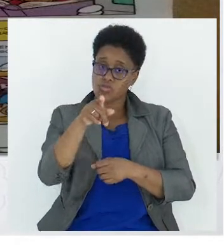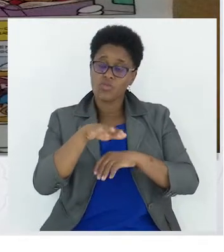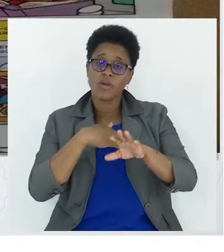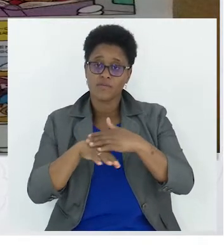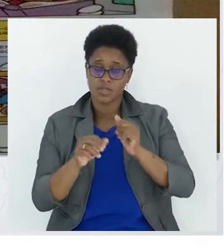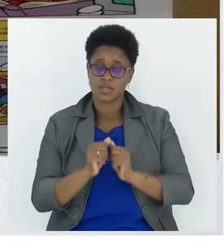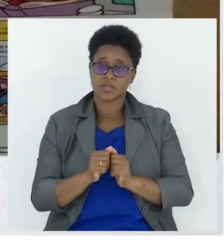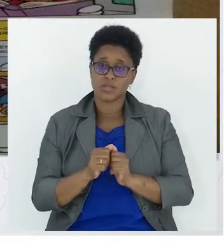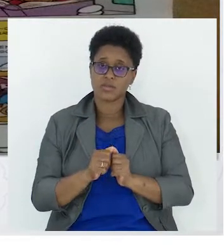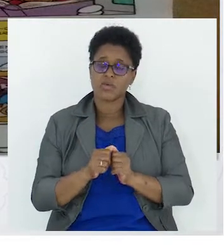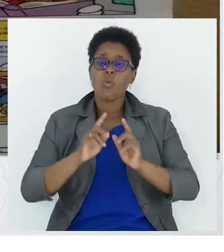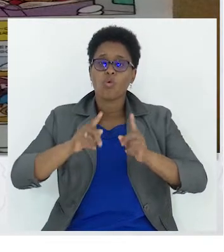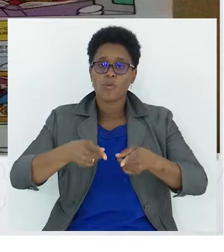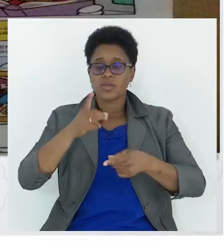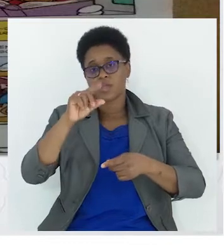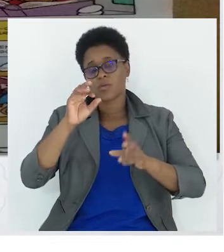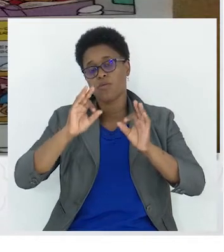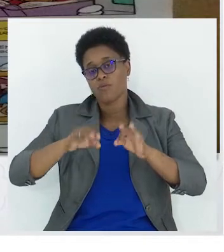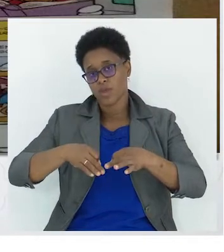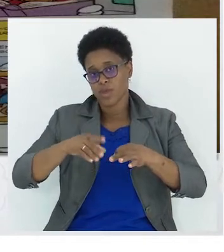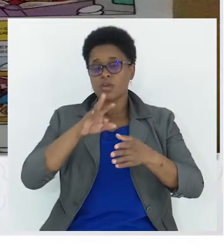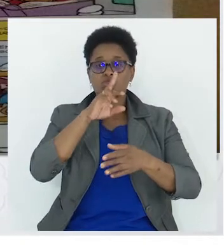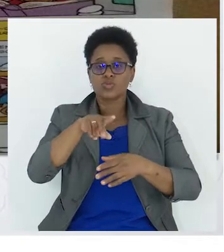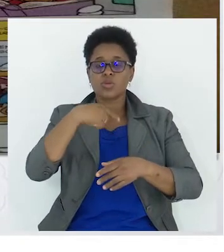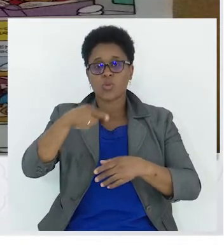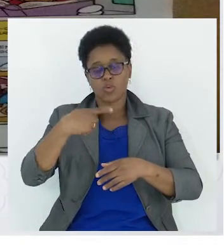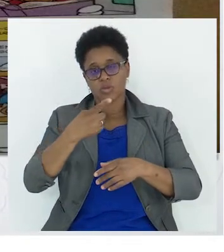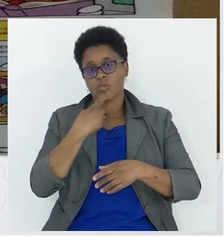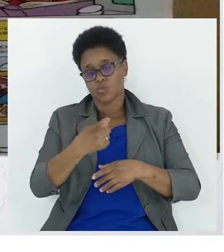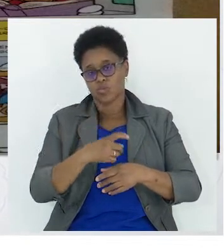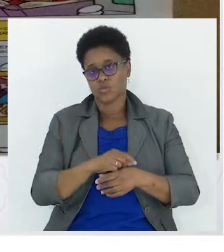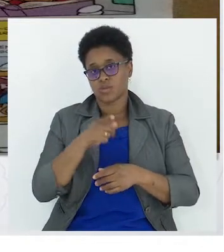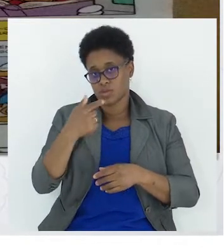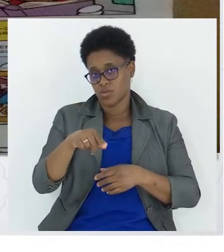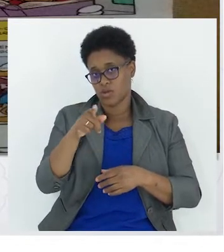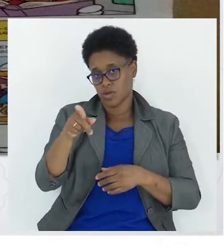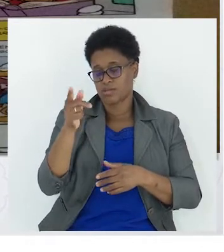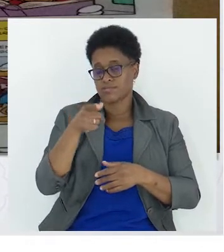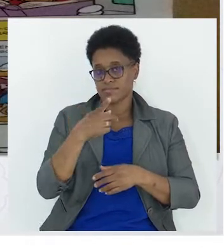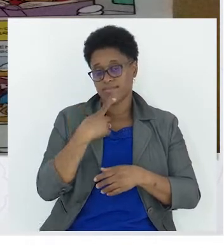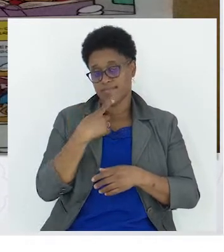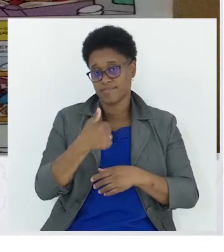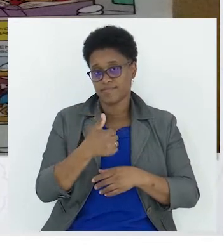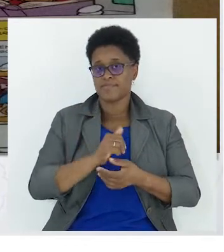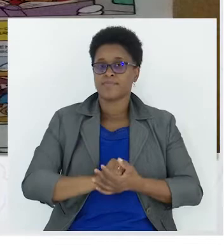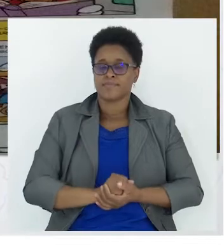fazer um começo e um fim e responder às outras perguntas que estão aí dentro. Tá certo?